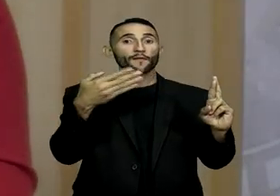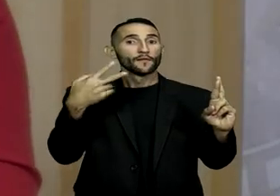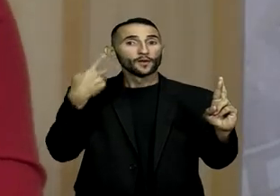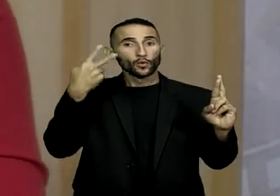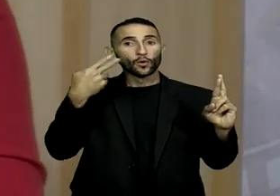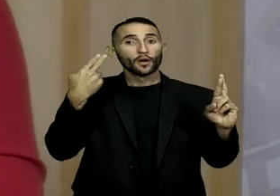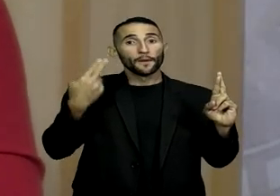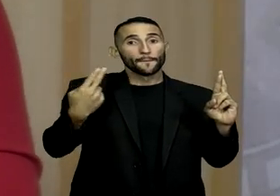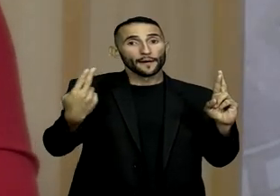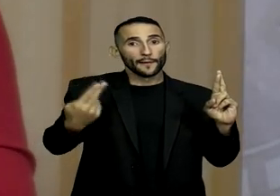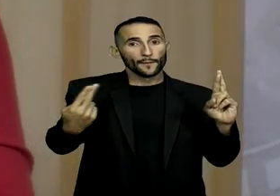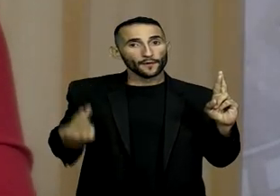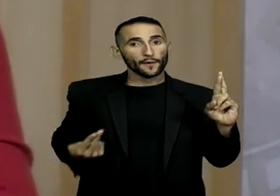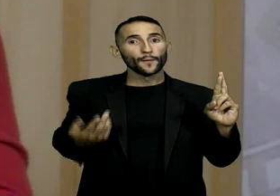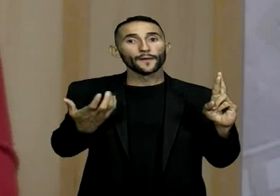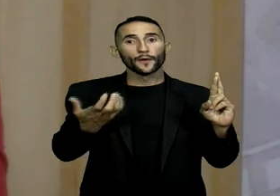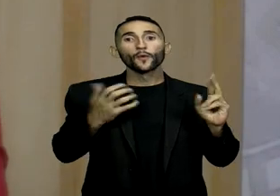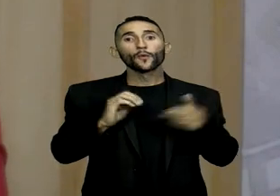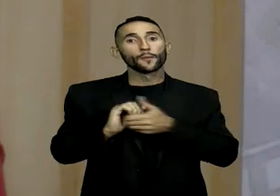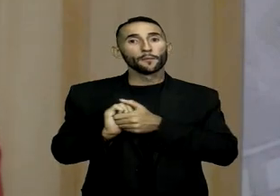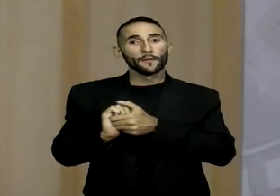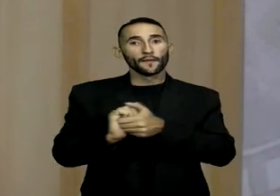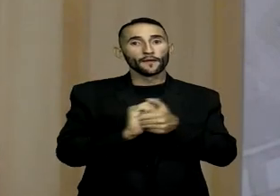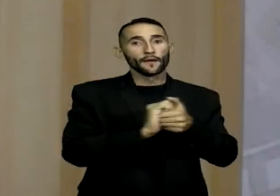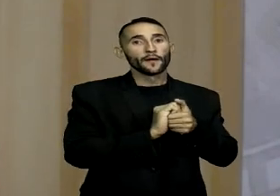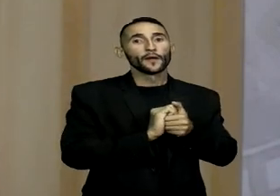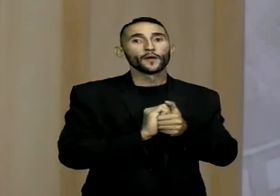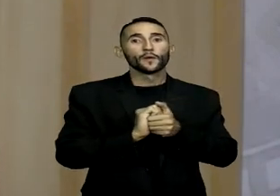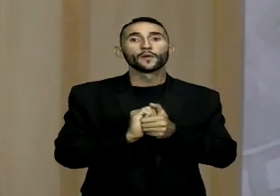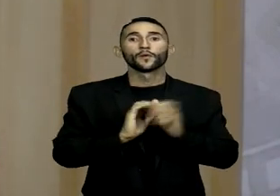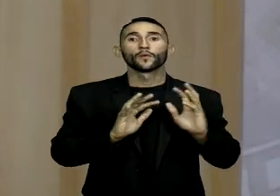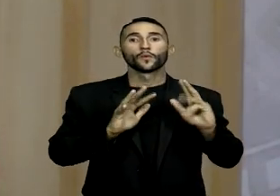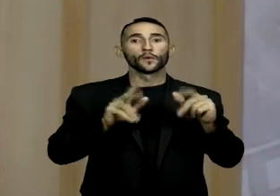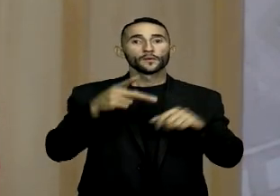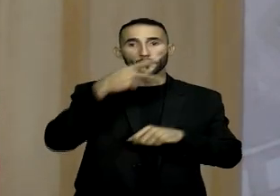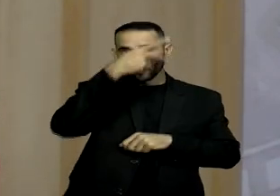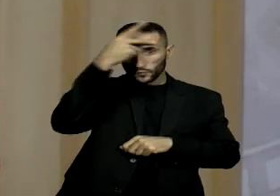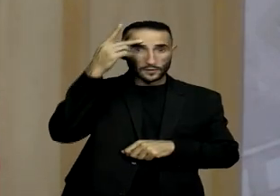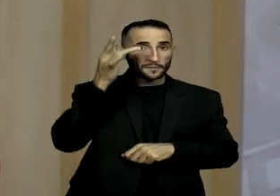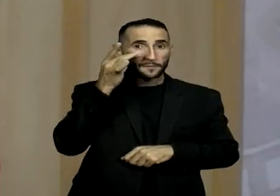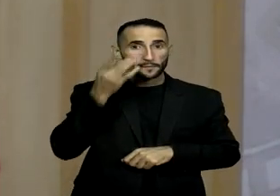Paula, eu quero aqui cumprimentar todos os presentes nessa casa.